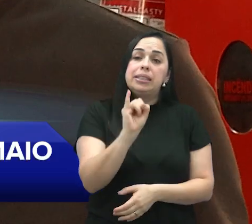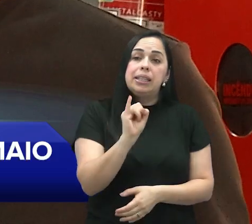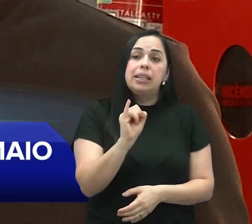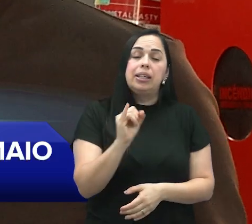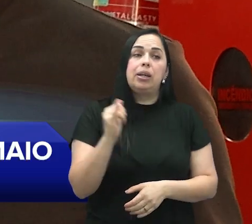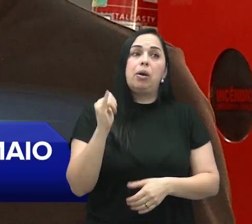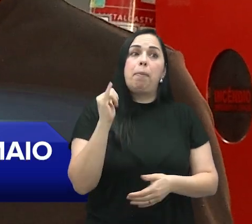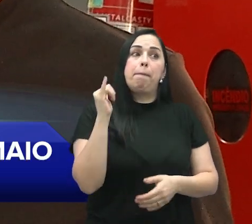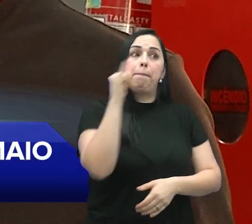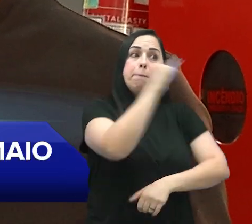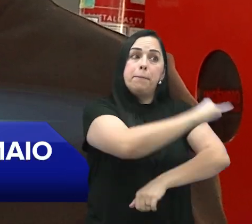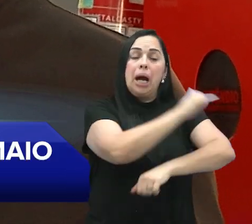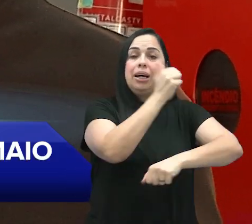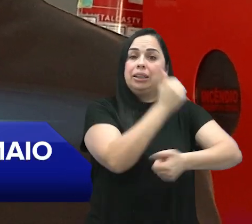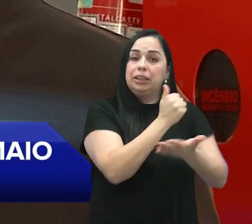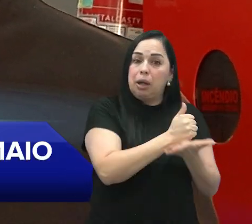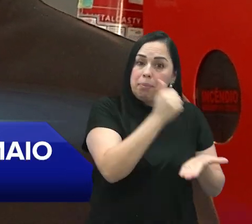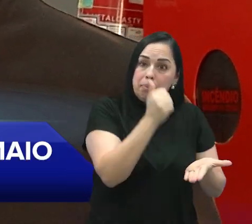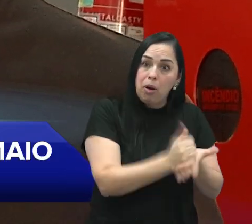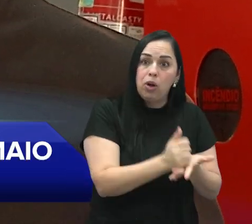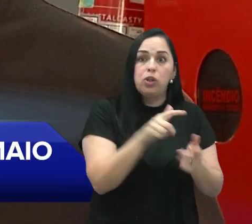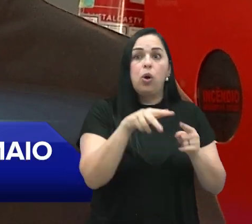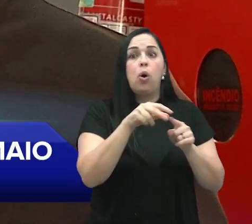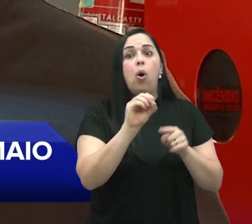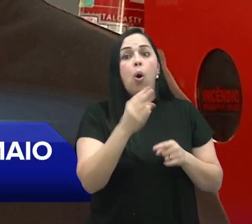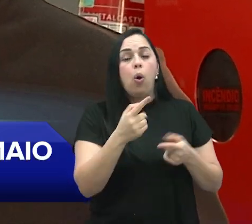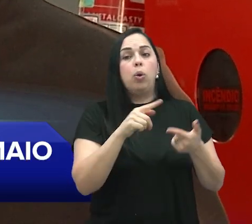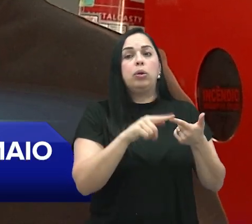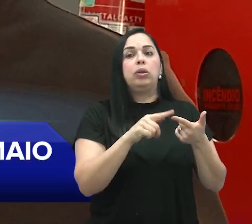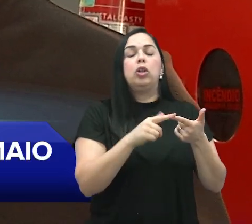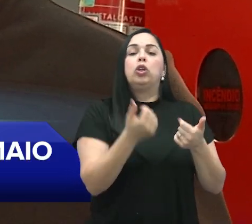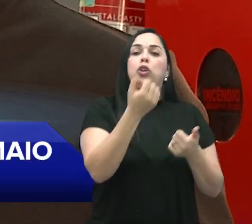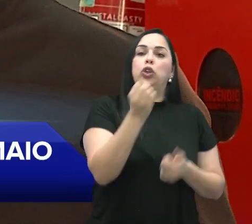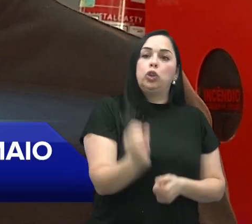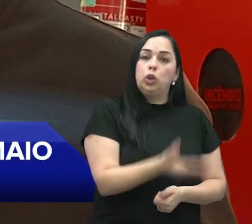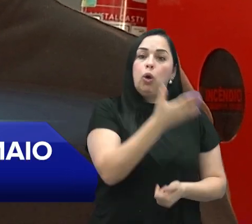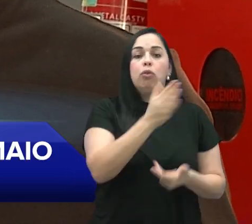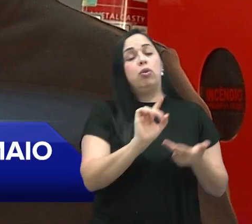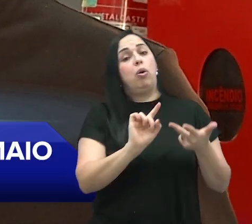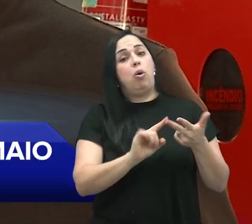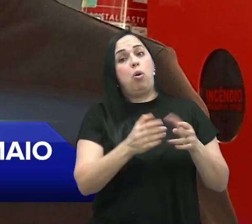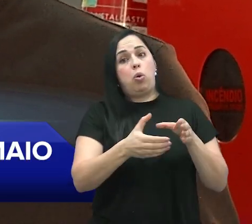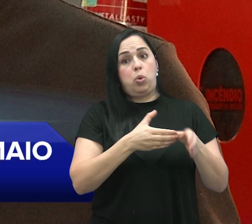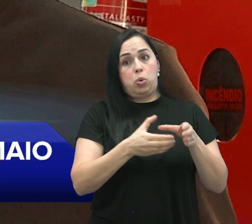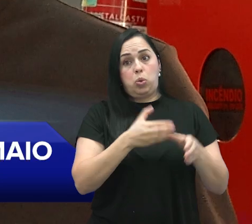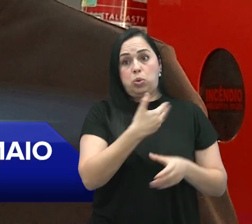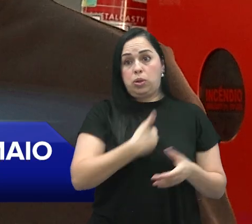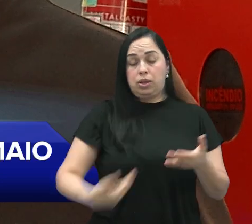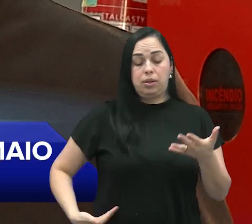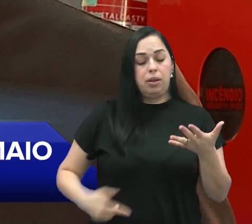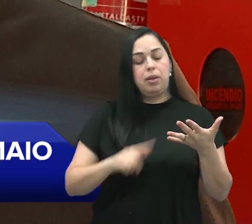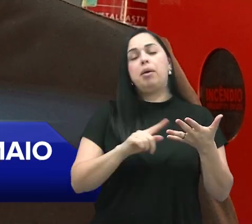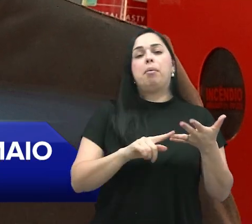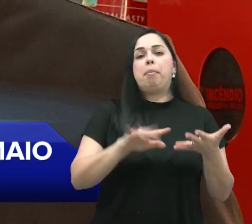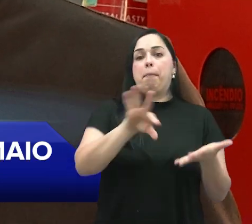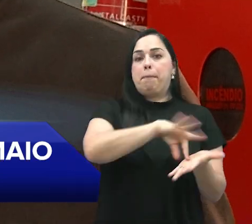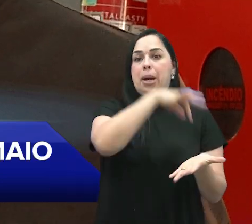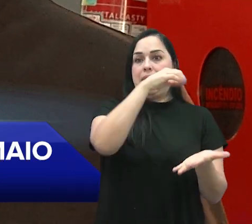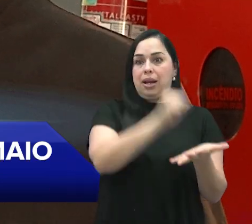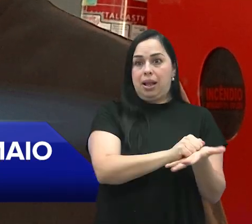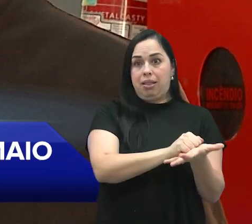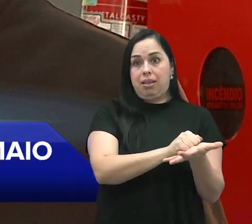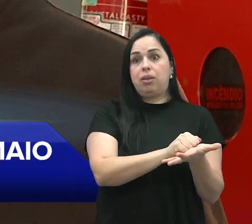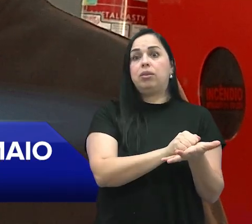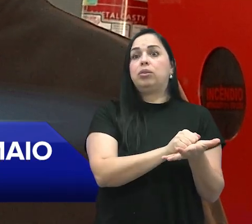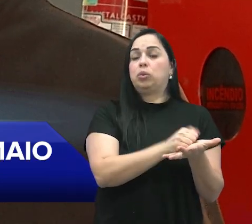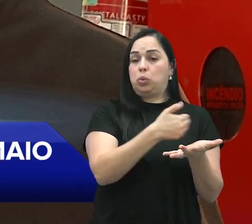vai precisar tirar o passaporte, renovar passaporte, assumir cargos públicos, matricular-se em escolas públicas